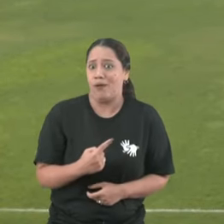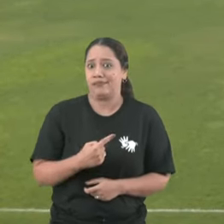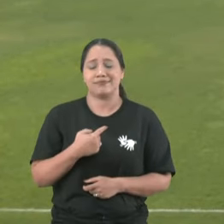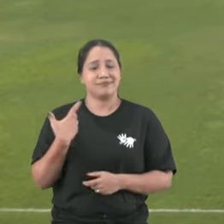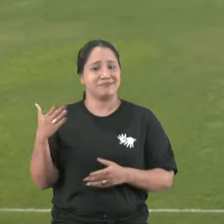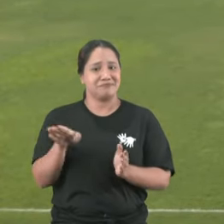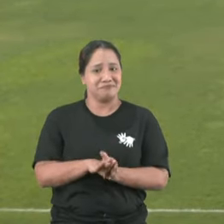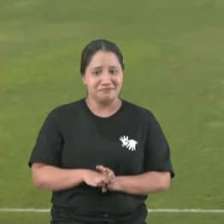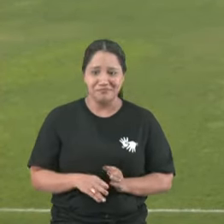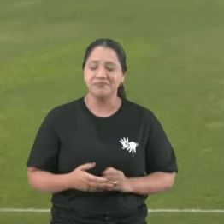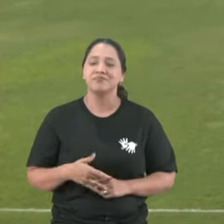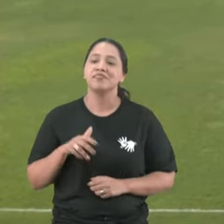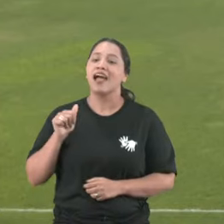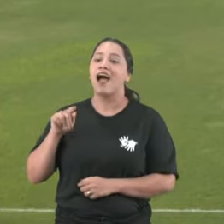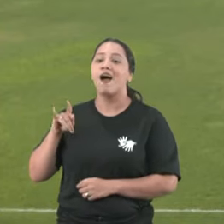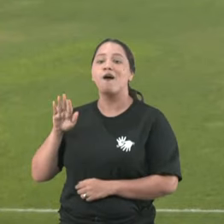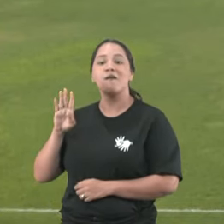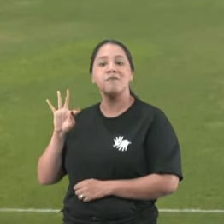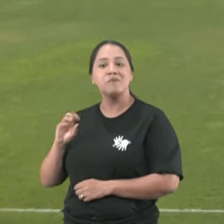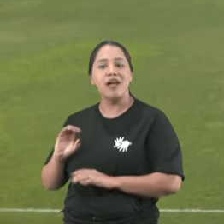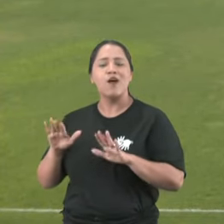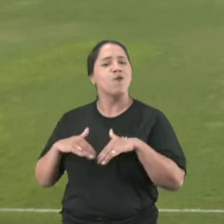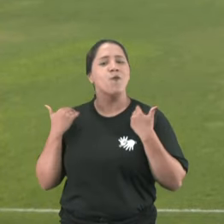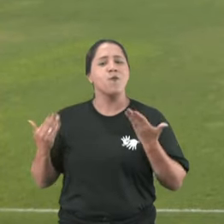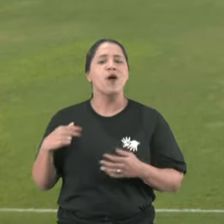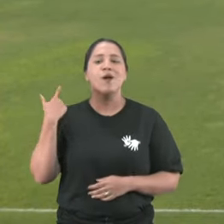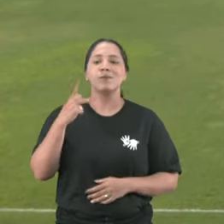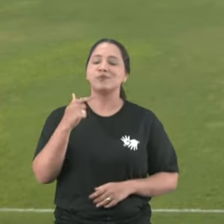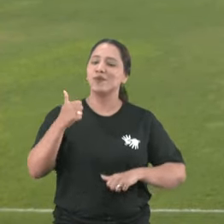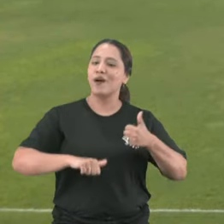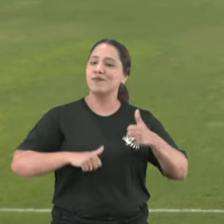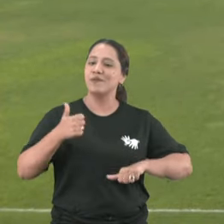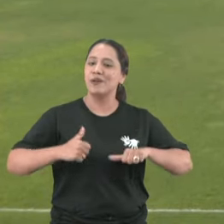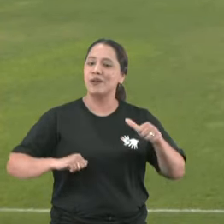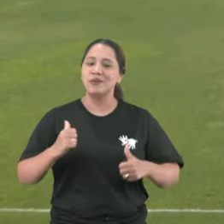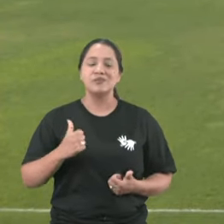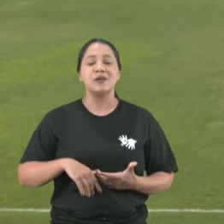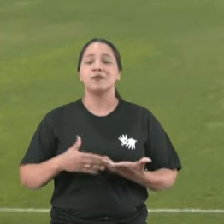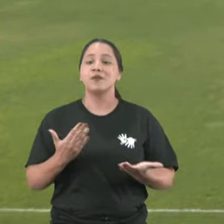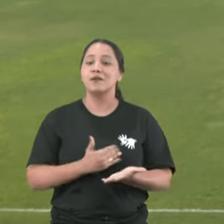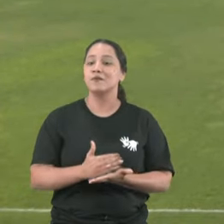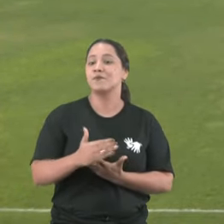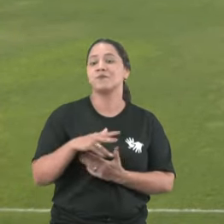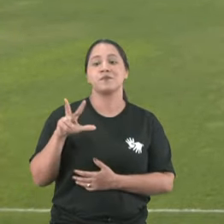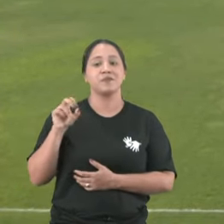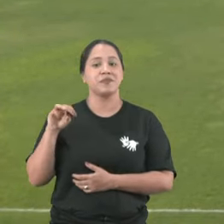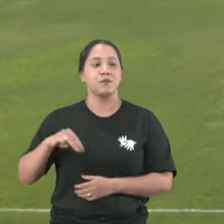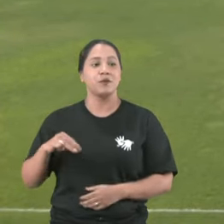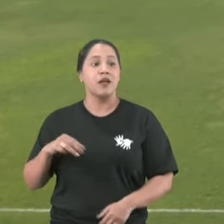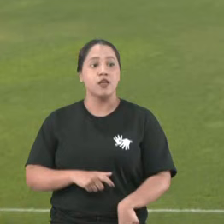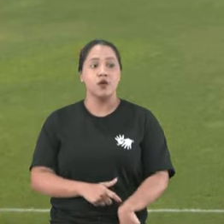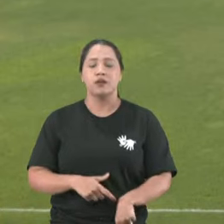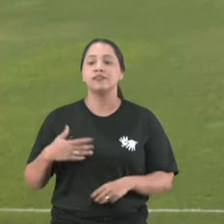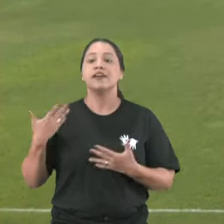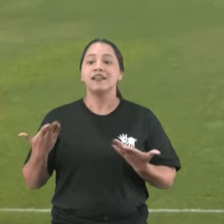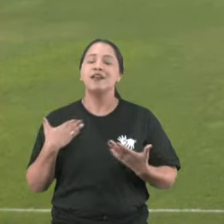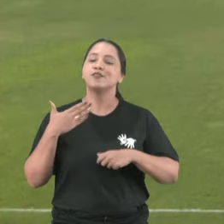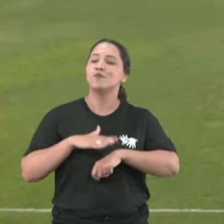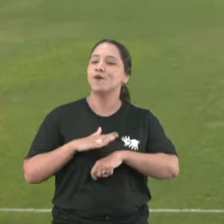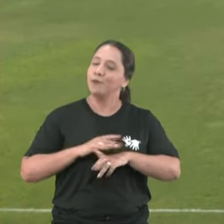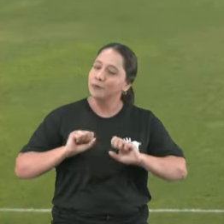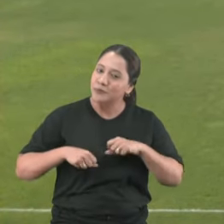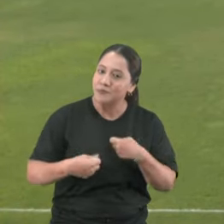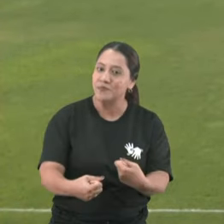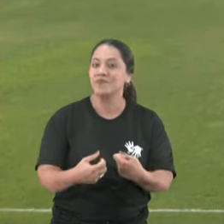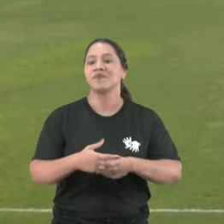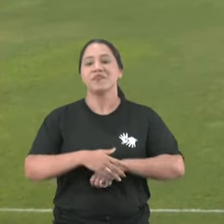tranquilo. Alberto Oliveira, qual a sua avaliação desses primeiros 50 minutos? Jogo de muita intensidade, de muita